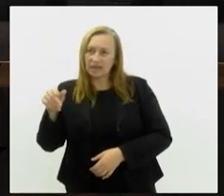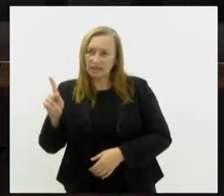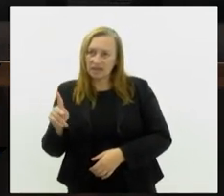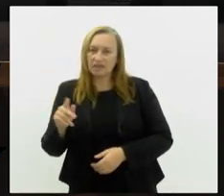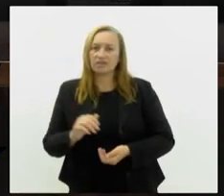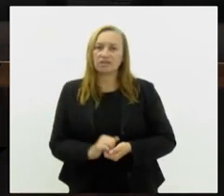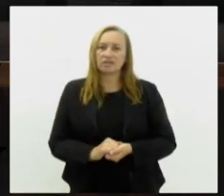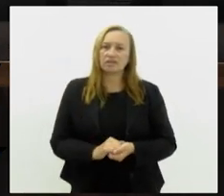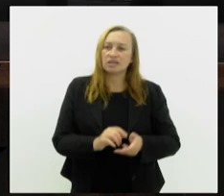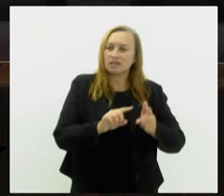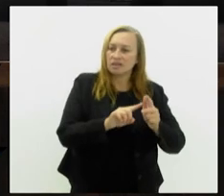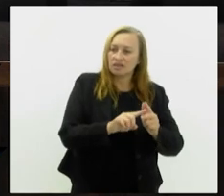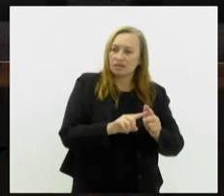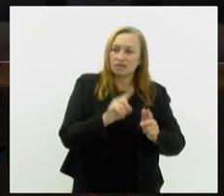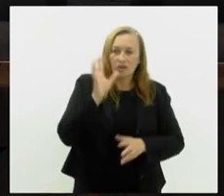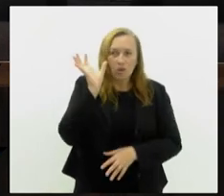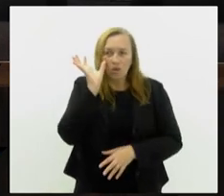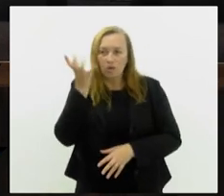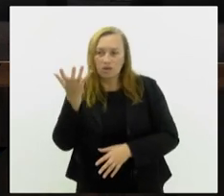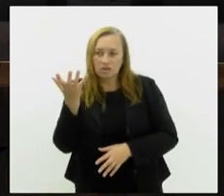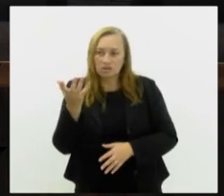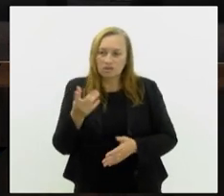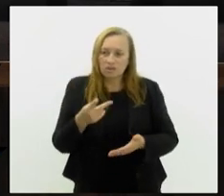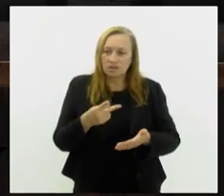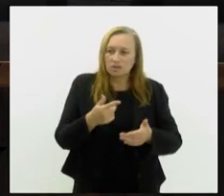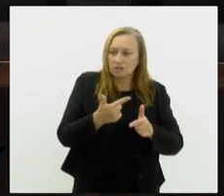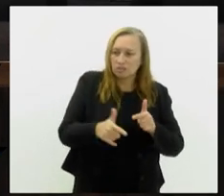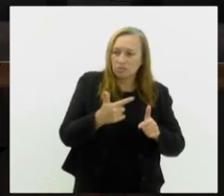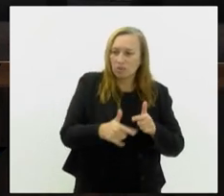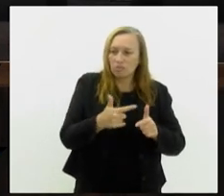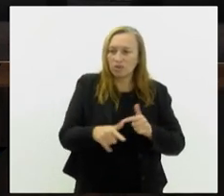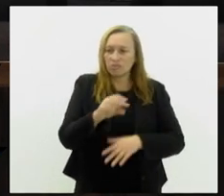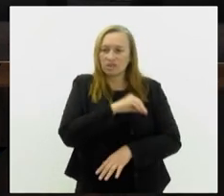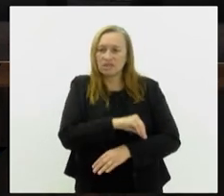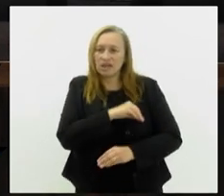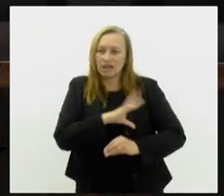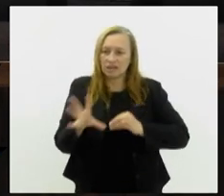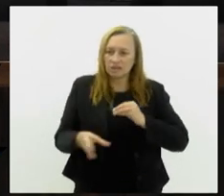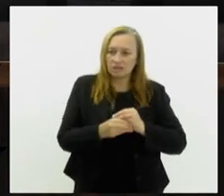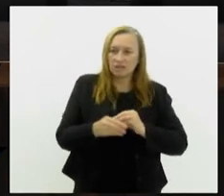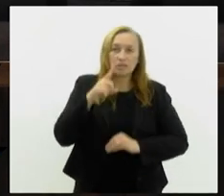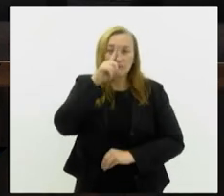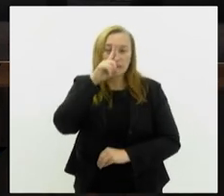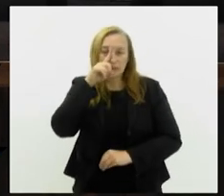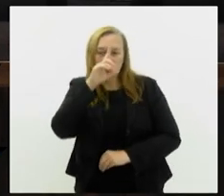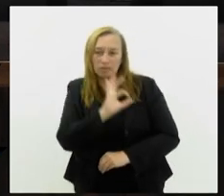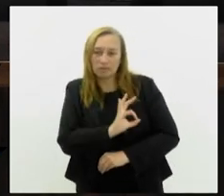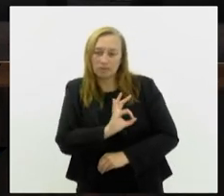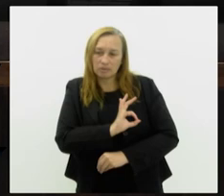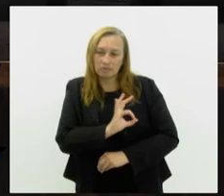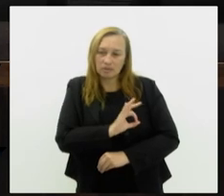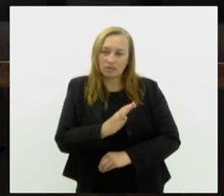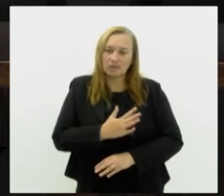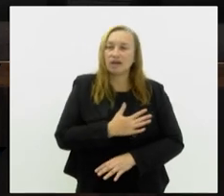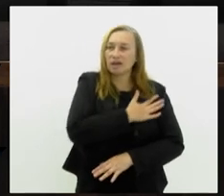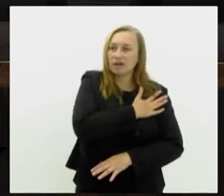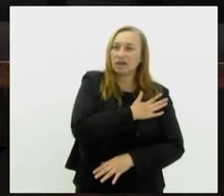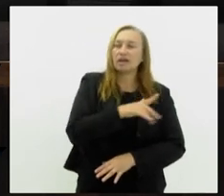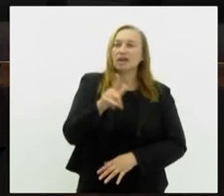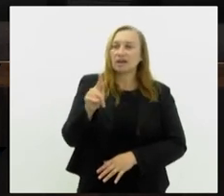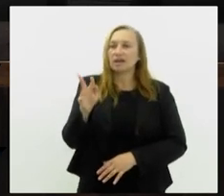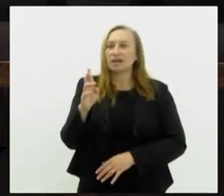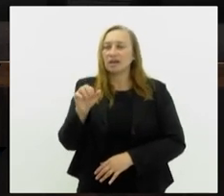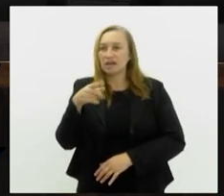eventuais irregularidades no pagamento da gratificação de atividade de risco militar, GRAM, aos veteranos e